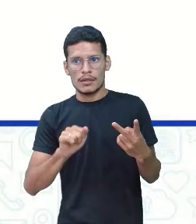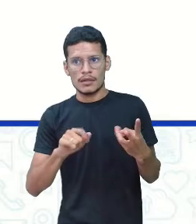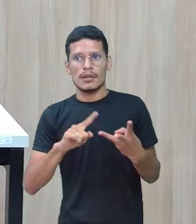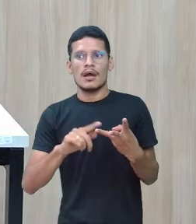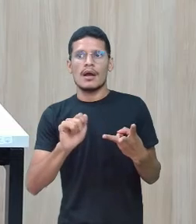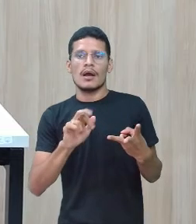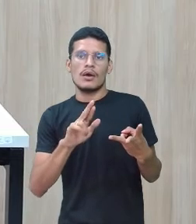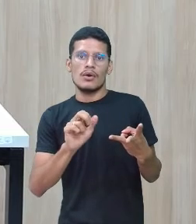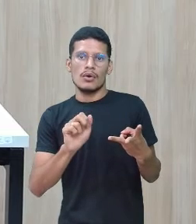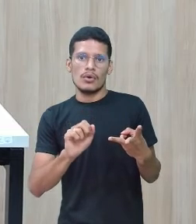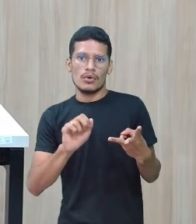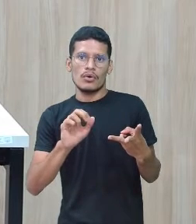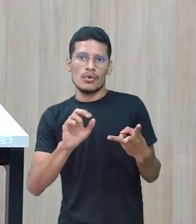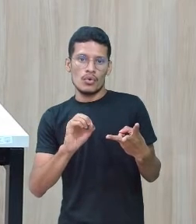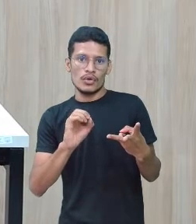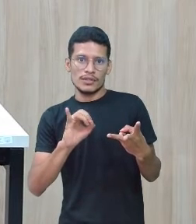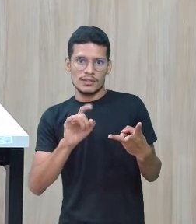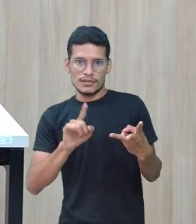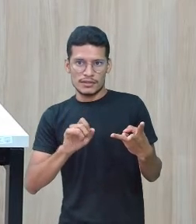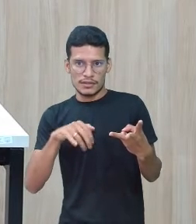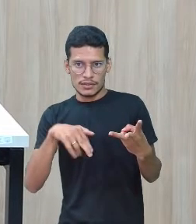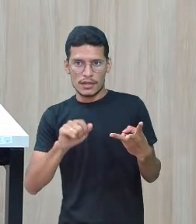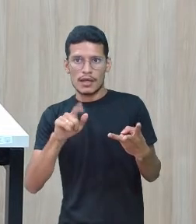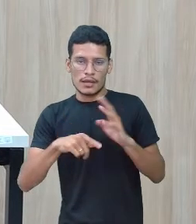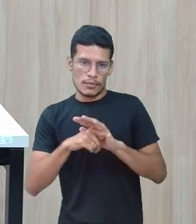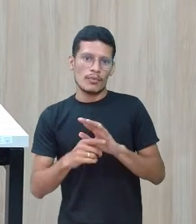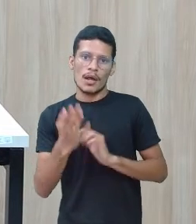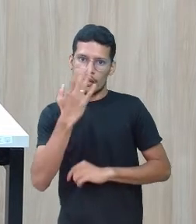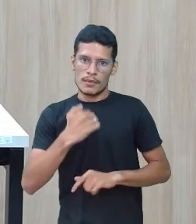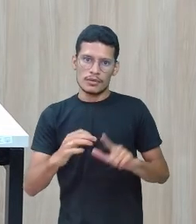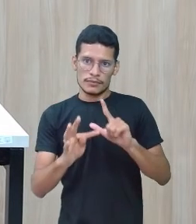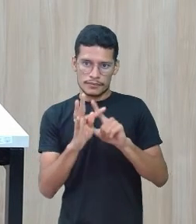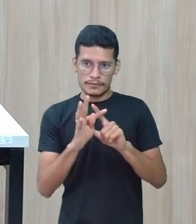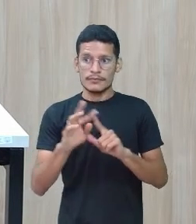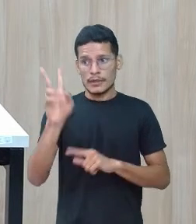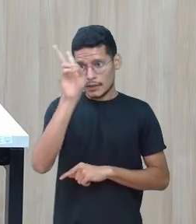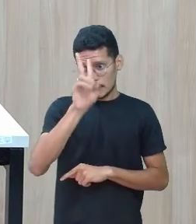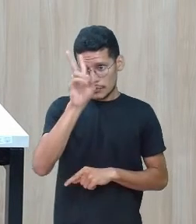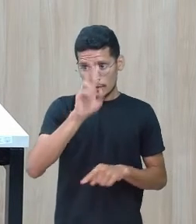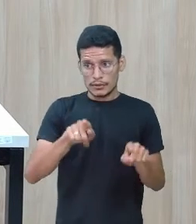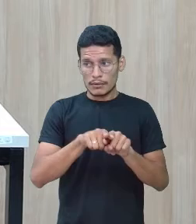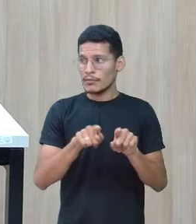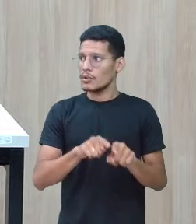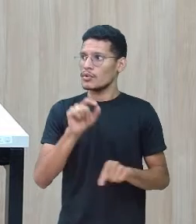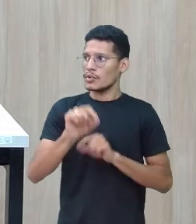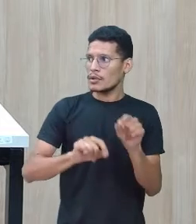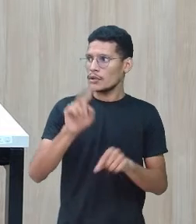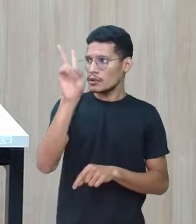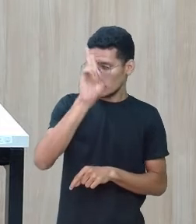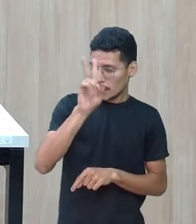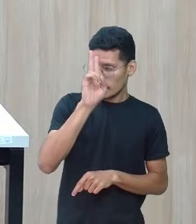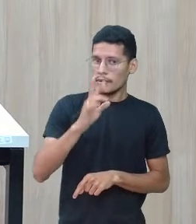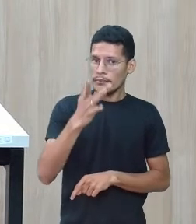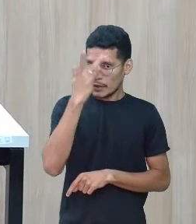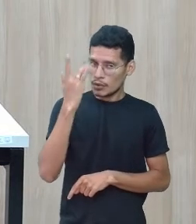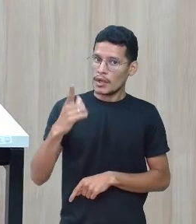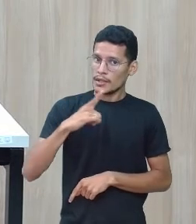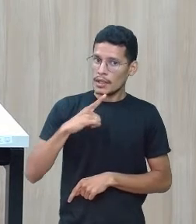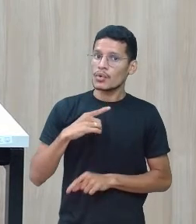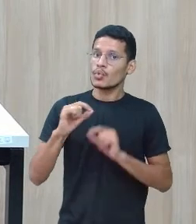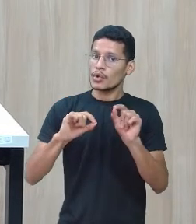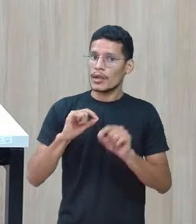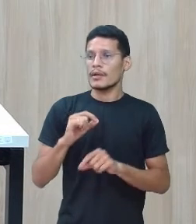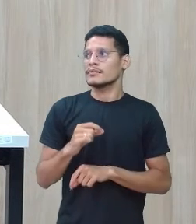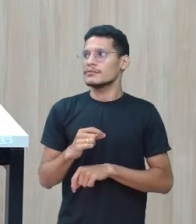esses alimentos são derivados de alimentos transgênicos. E lembrando sempre que pessoas que têm alergia, não